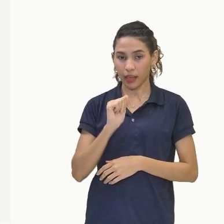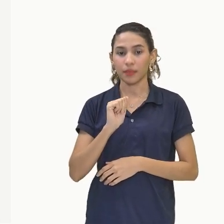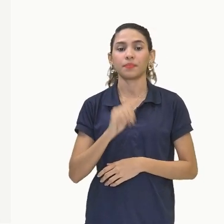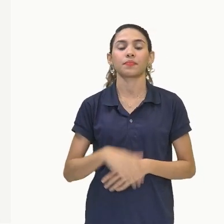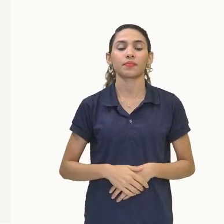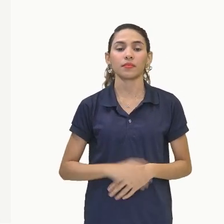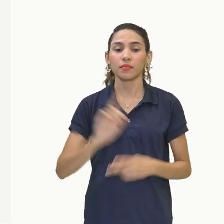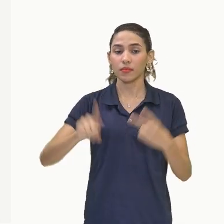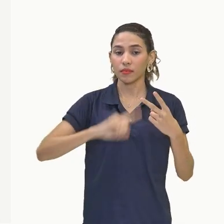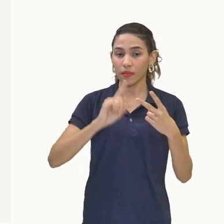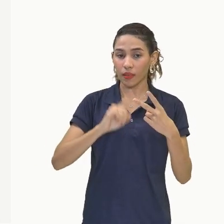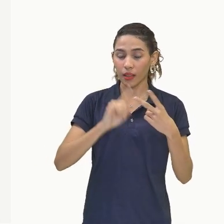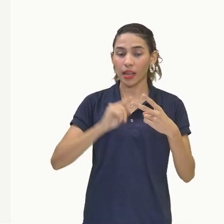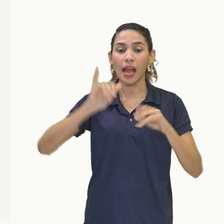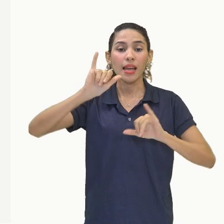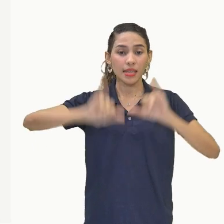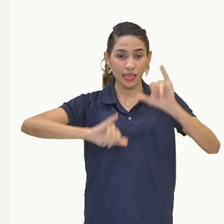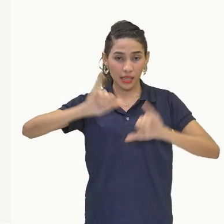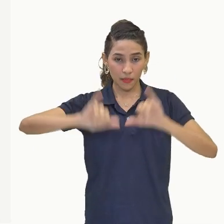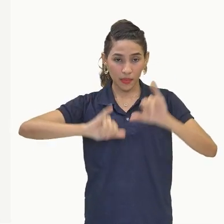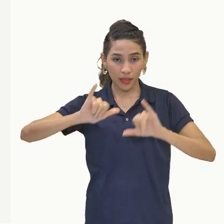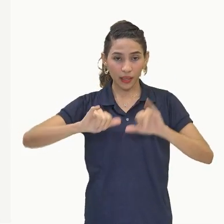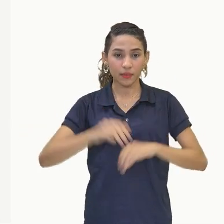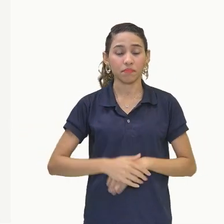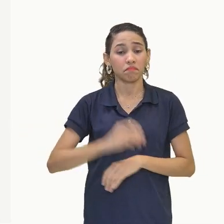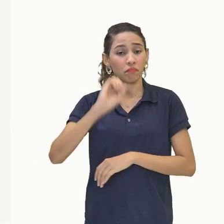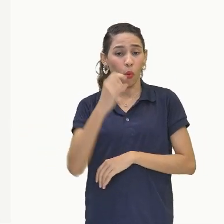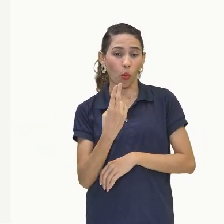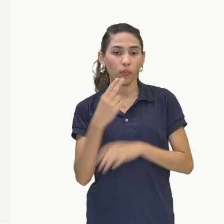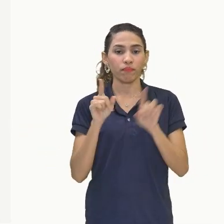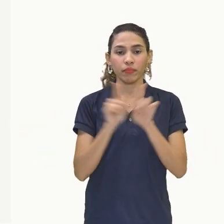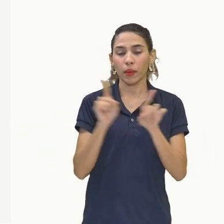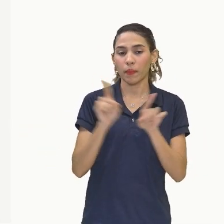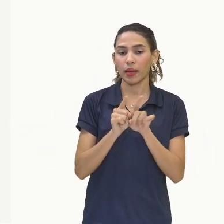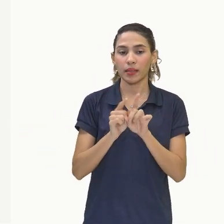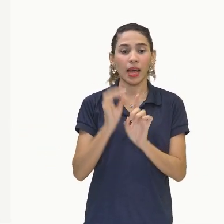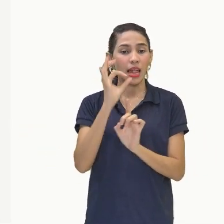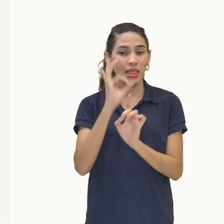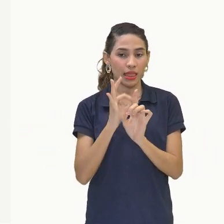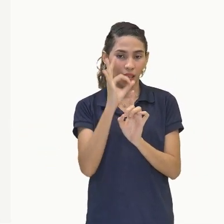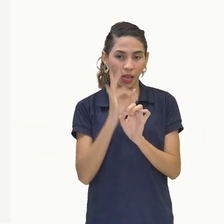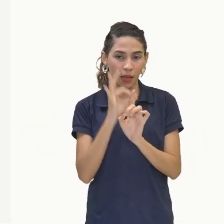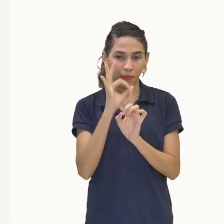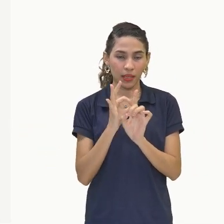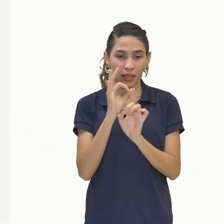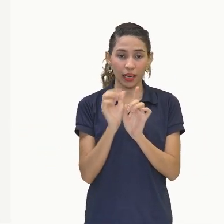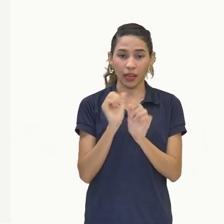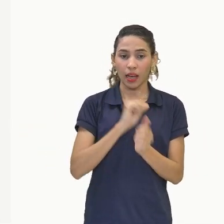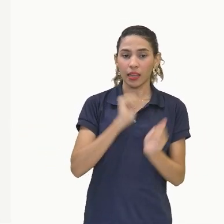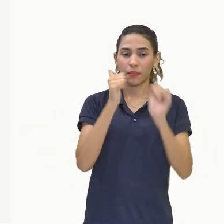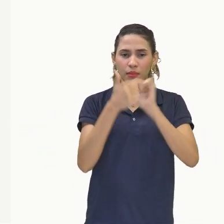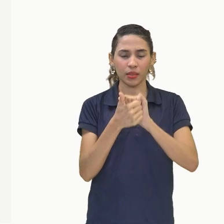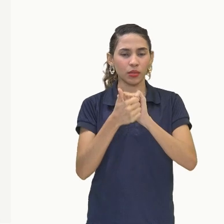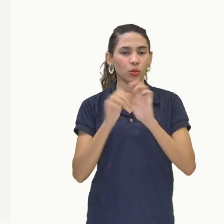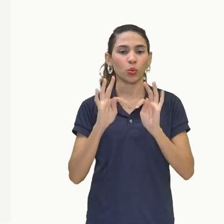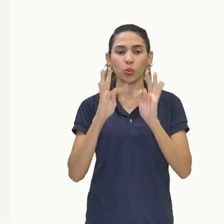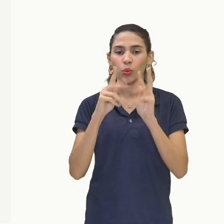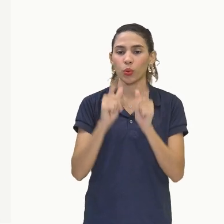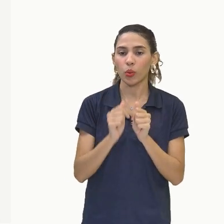a energia química ou a térmica, que será transformada, todas serão